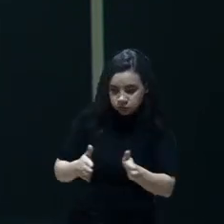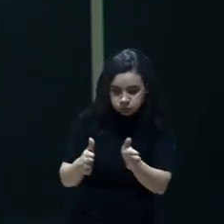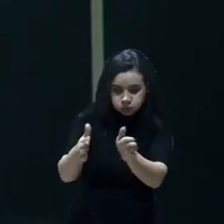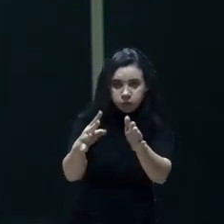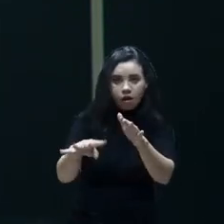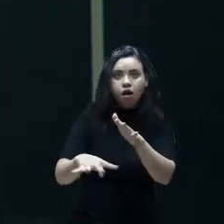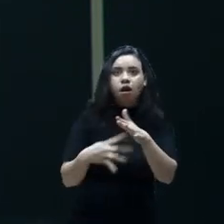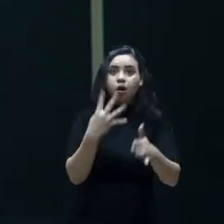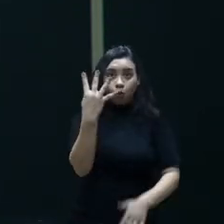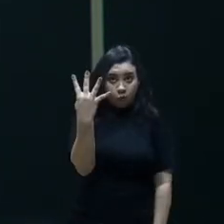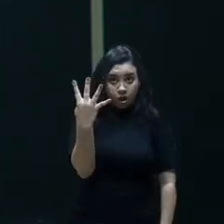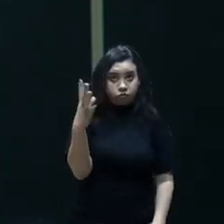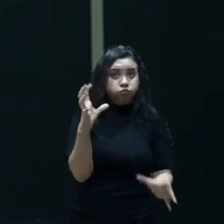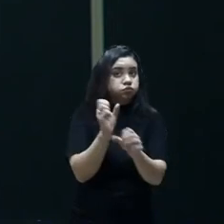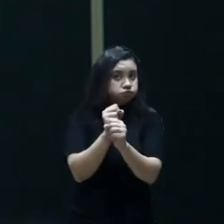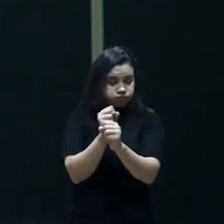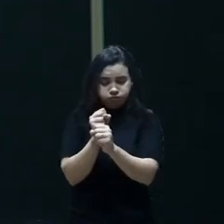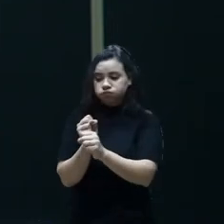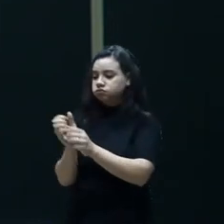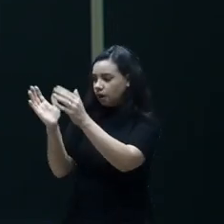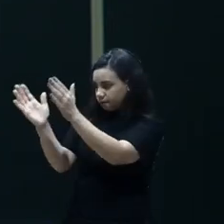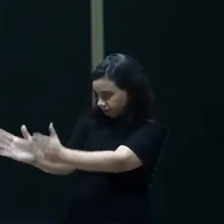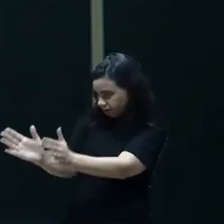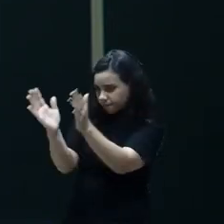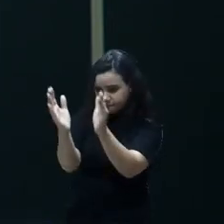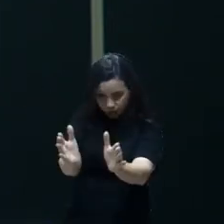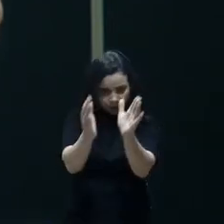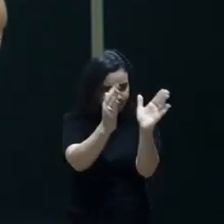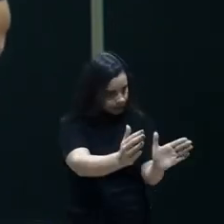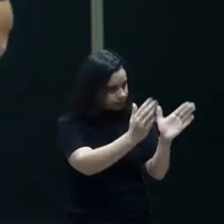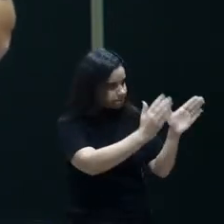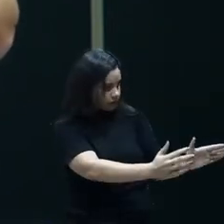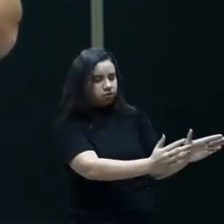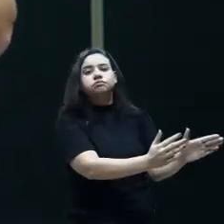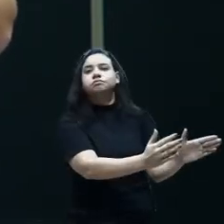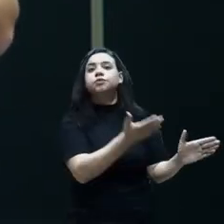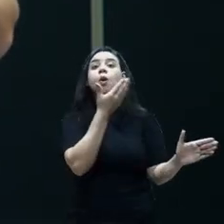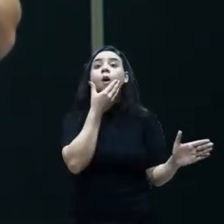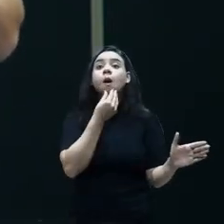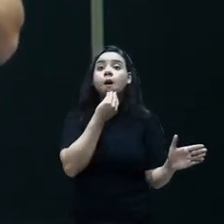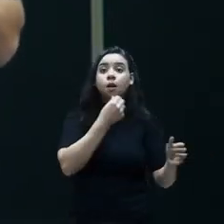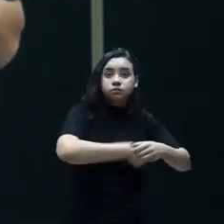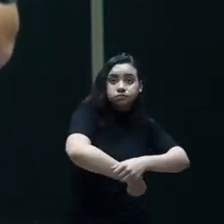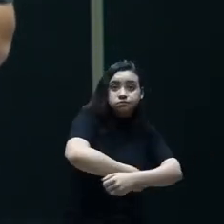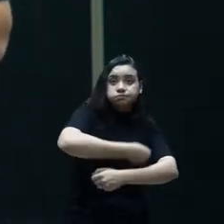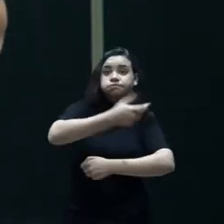E eu acho interessante nesse texto que o semeador, ele não escolhe o